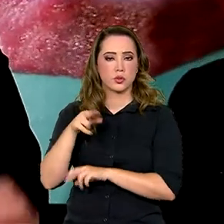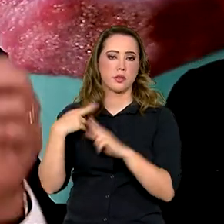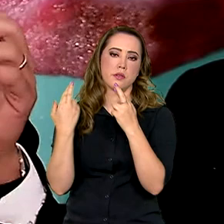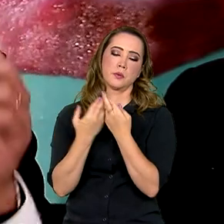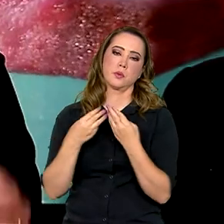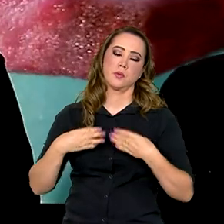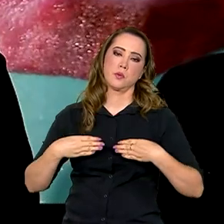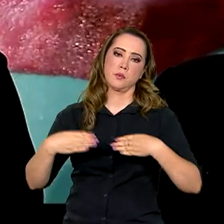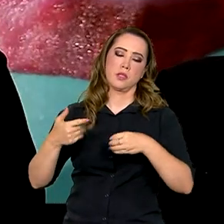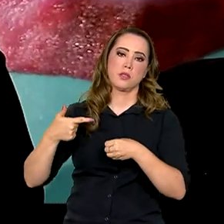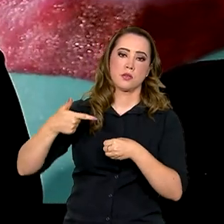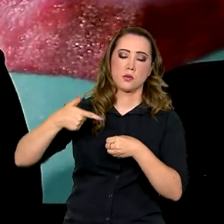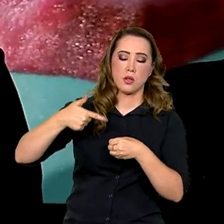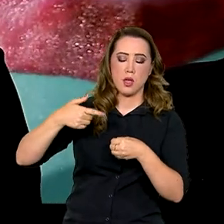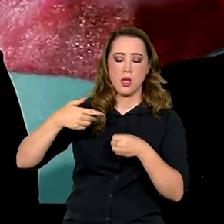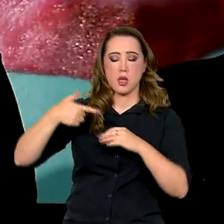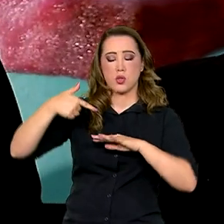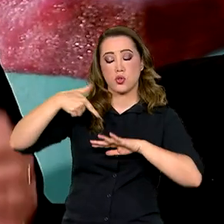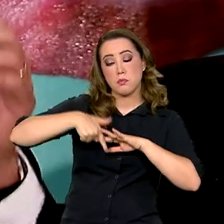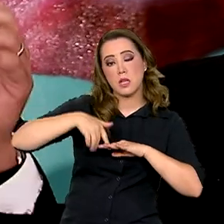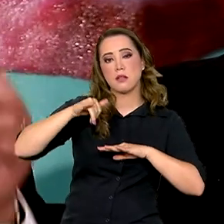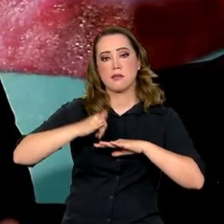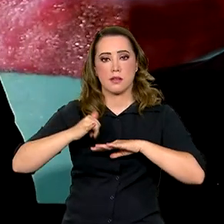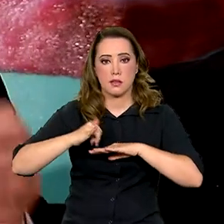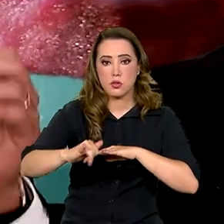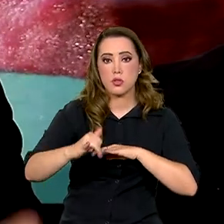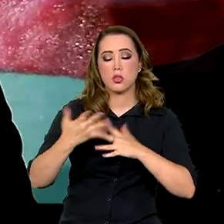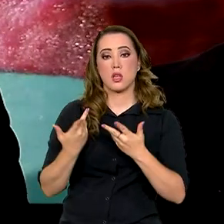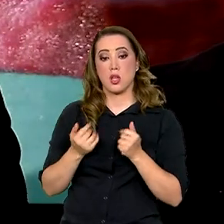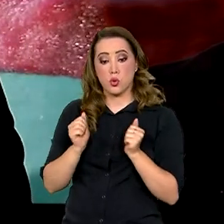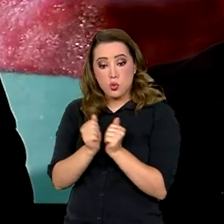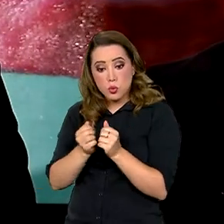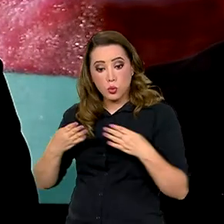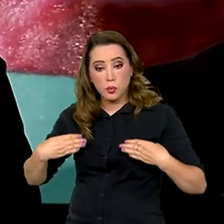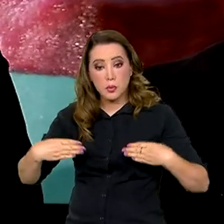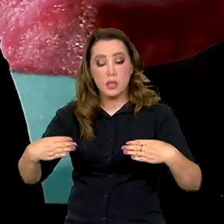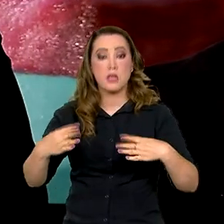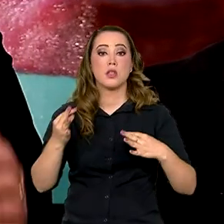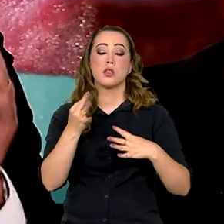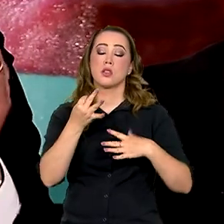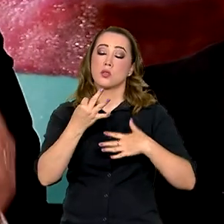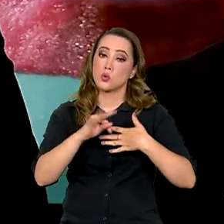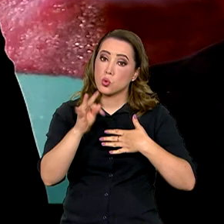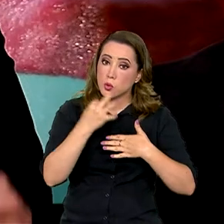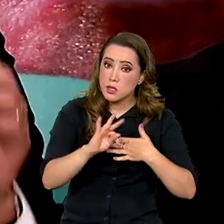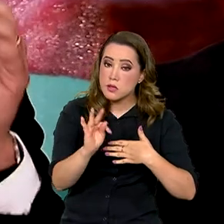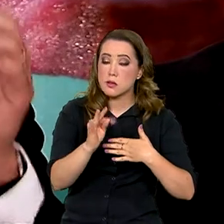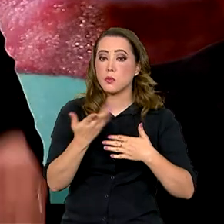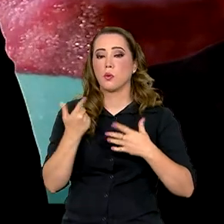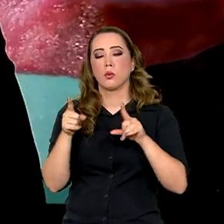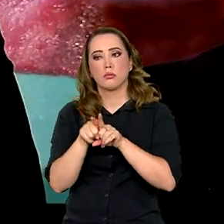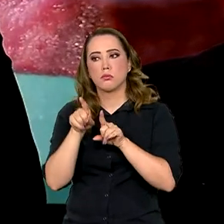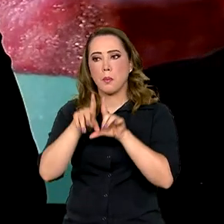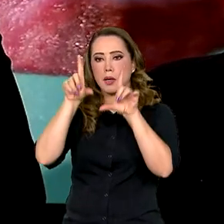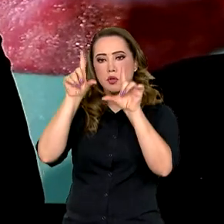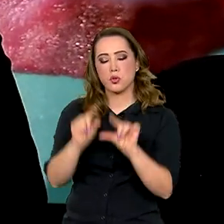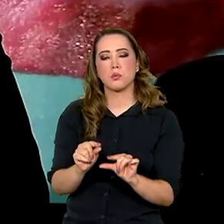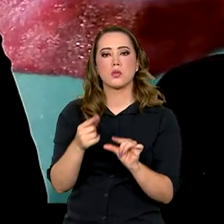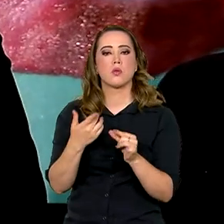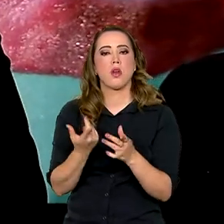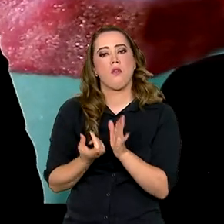e energia com o ministro do Turismo para trabalhar ao lado das companhias aéreas para buscar uma redução